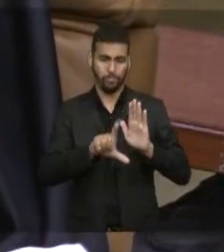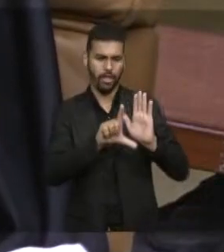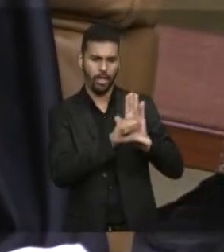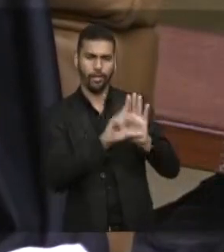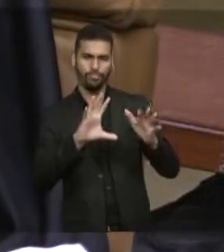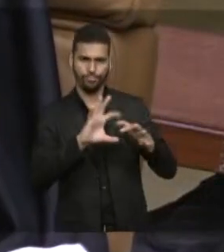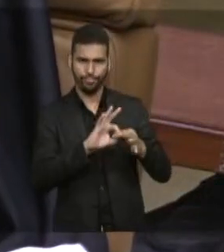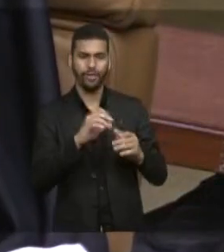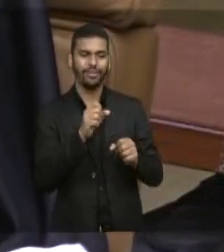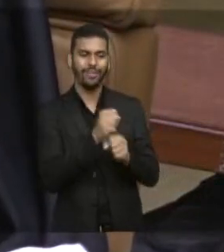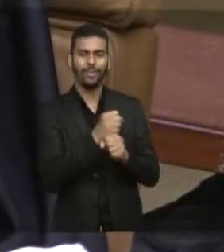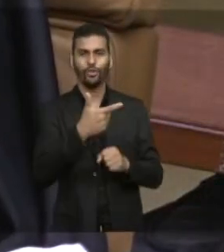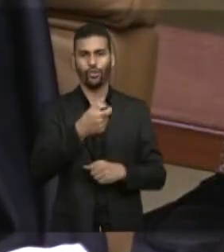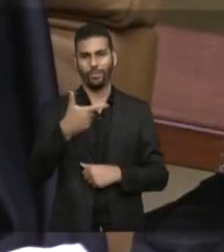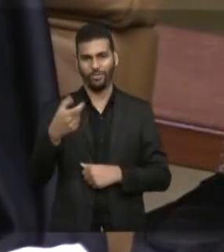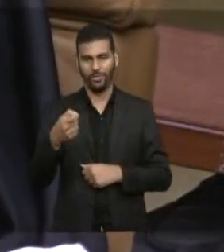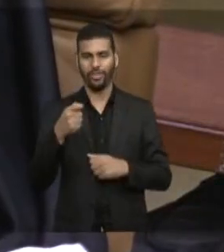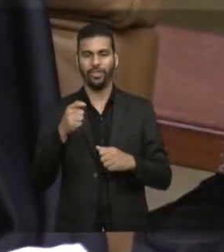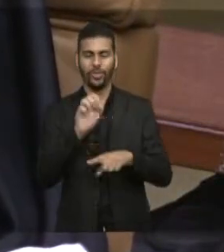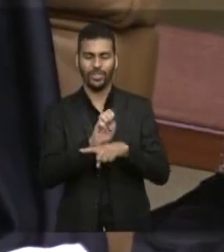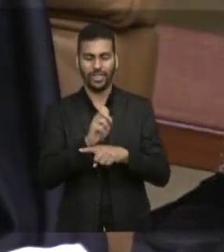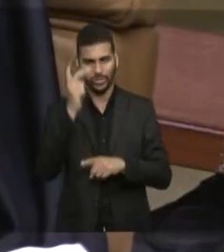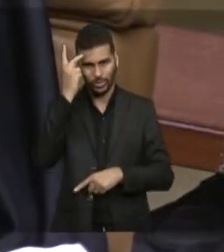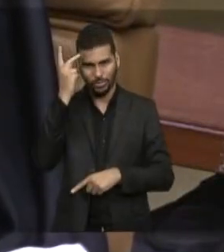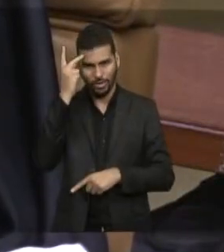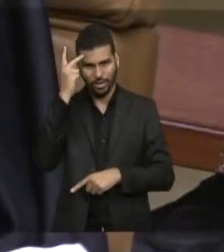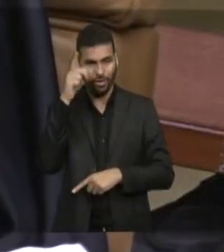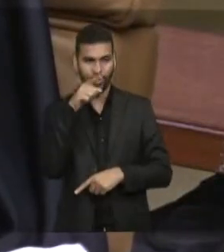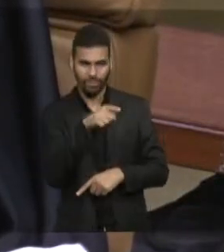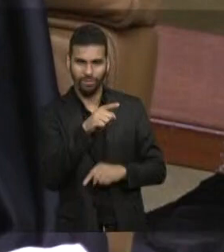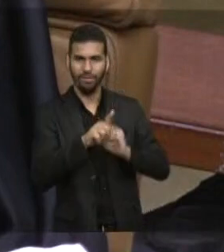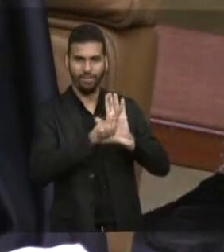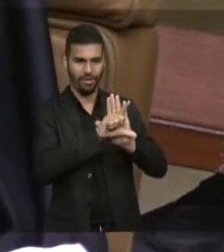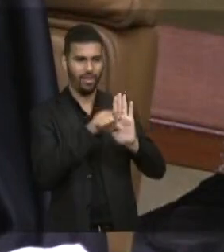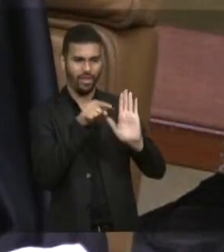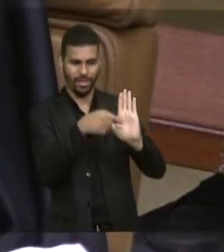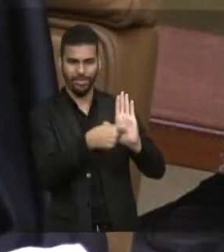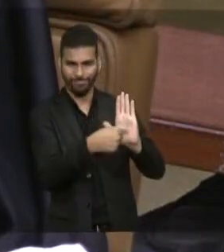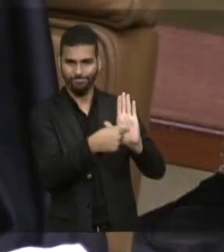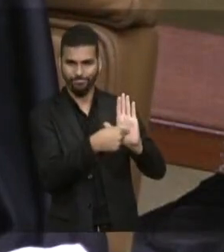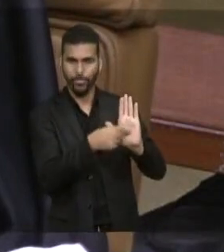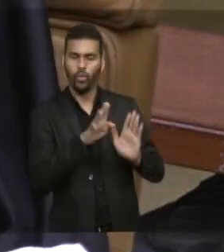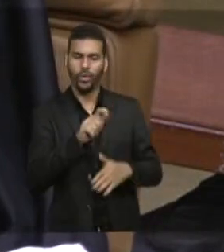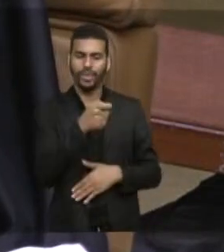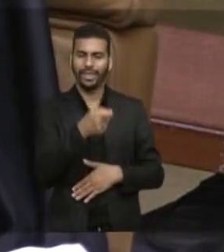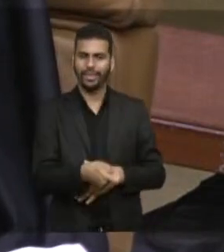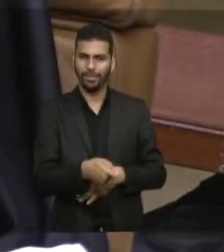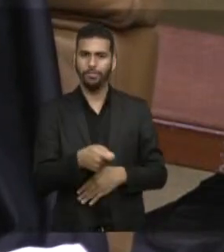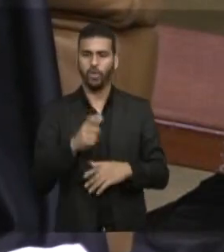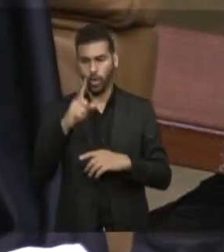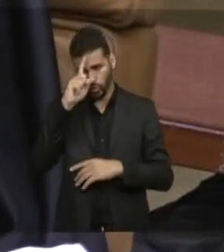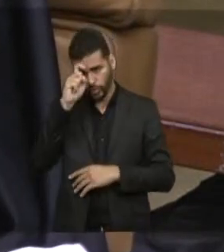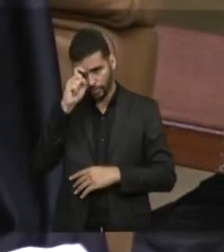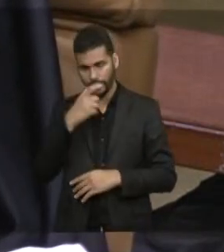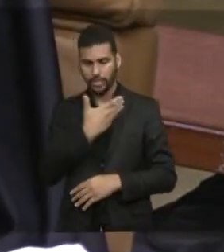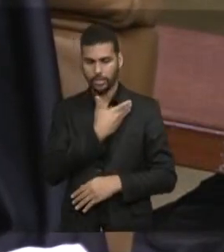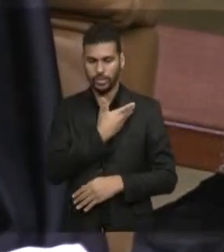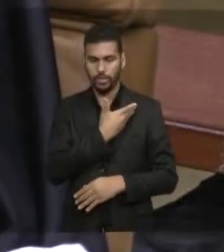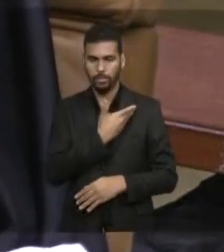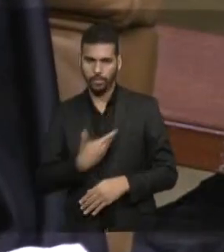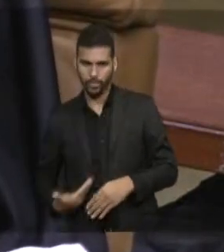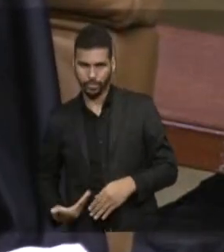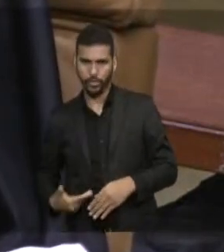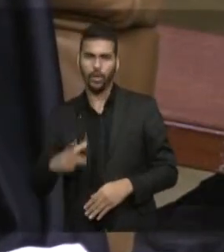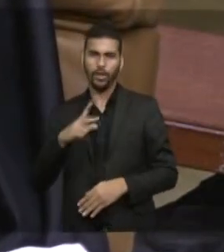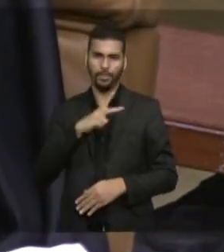Janeiro 2020 do Estado de São Paulo que determina os hospitais públicos e privados